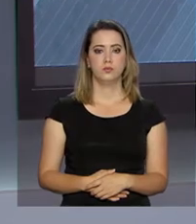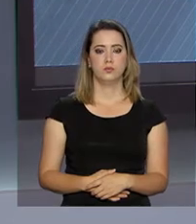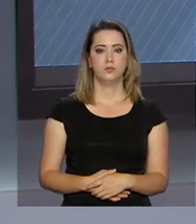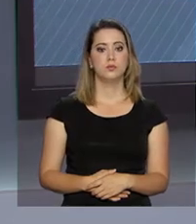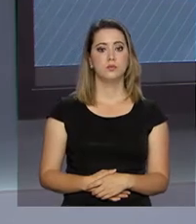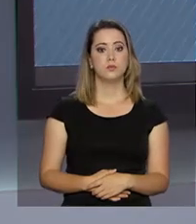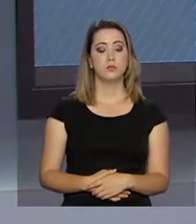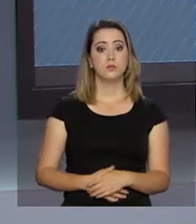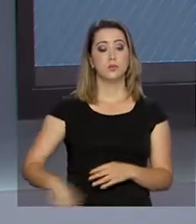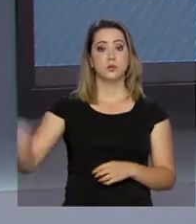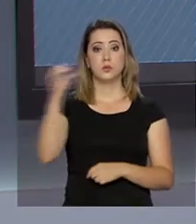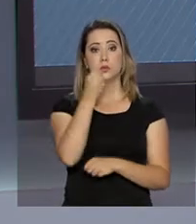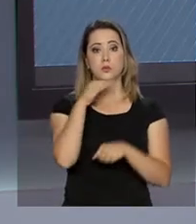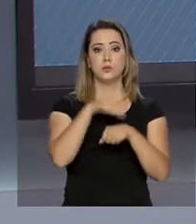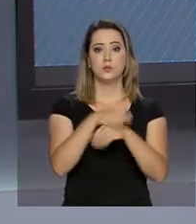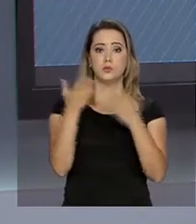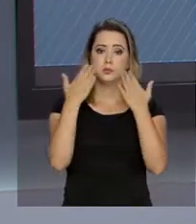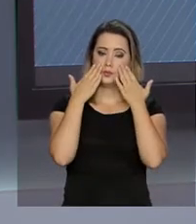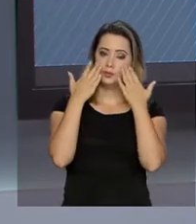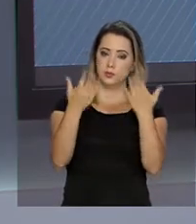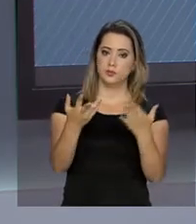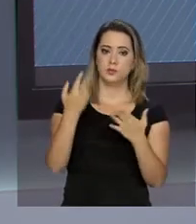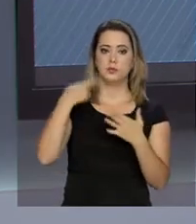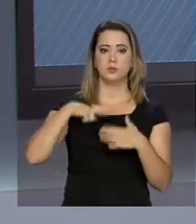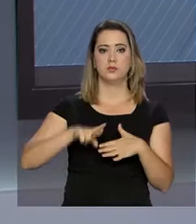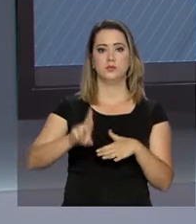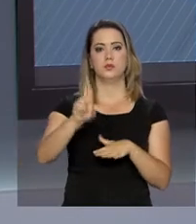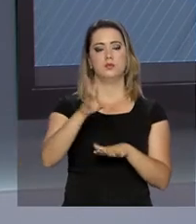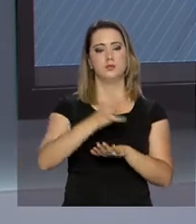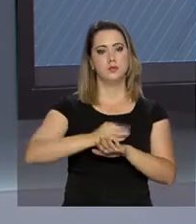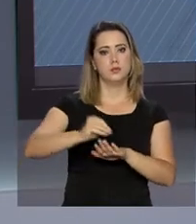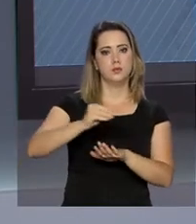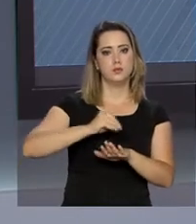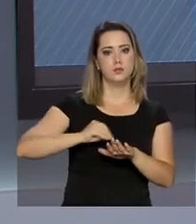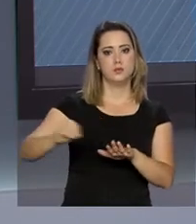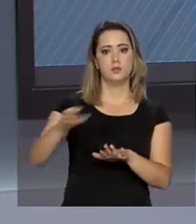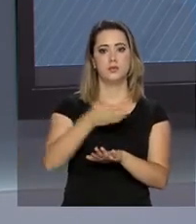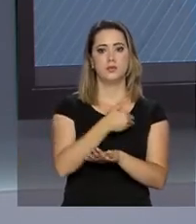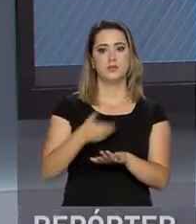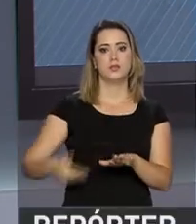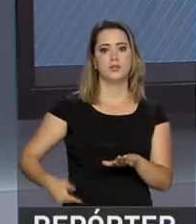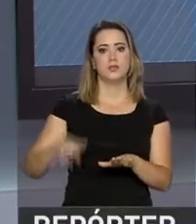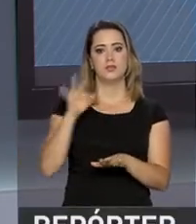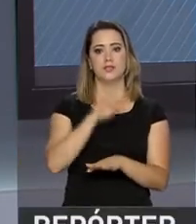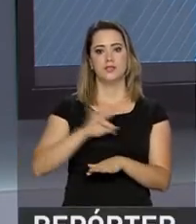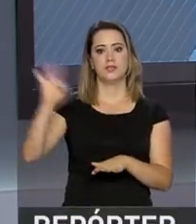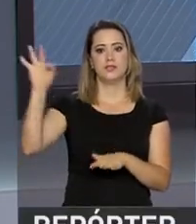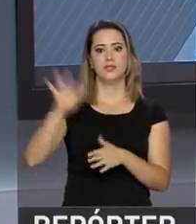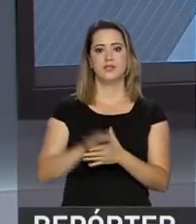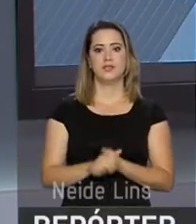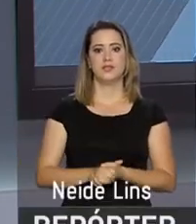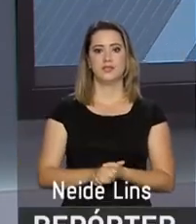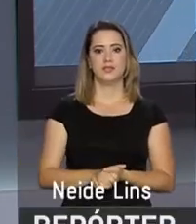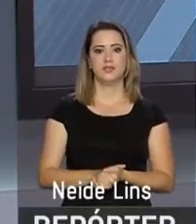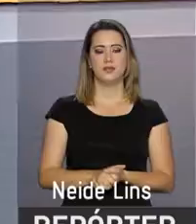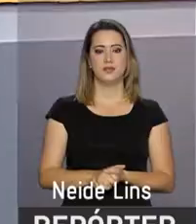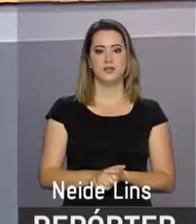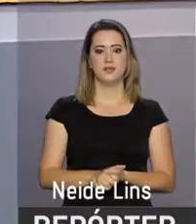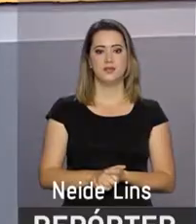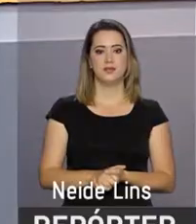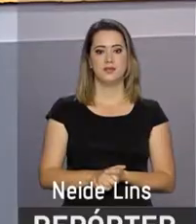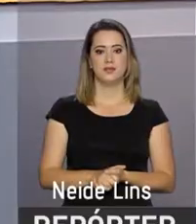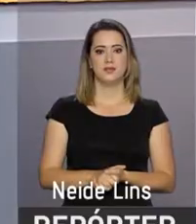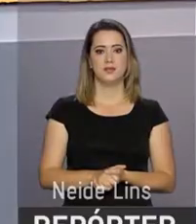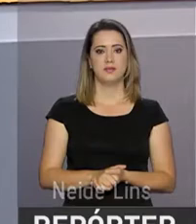olá boa noite começa agora mais uma edição do repórter nbr com as notícias do governo federal